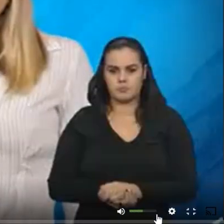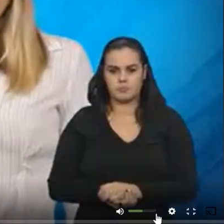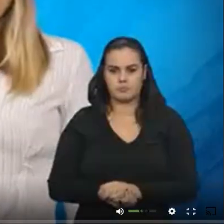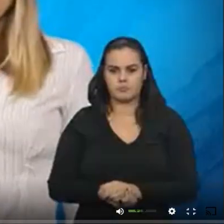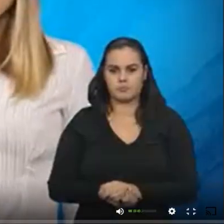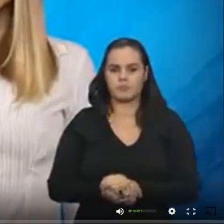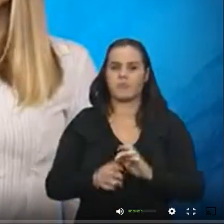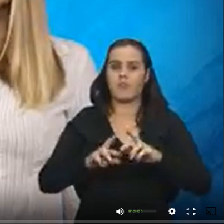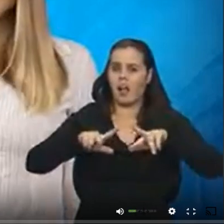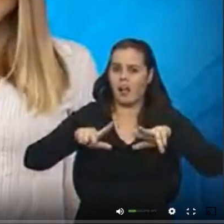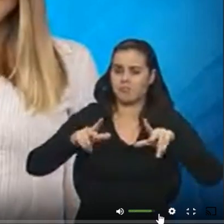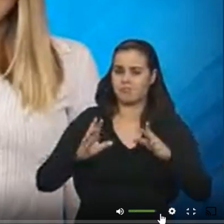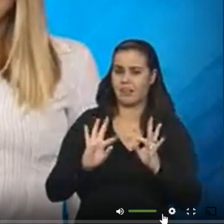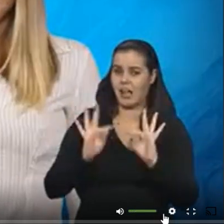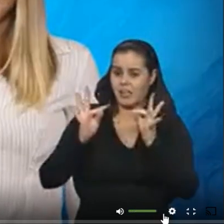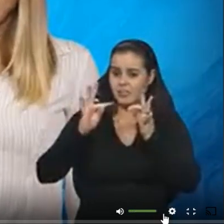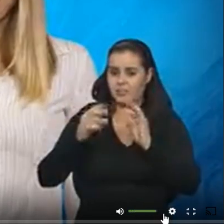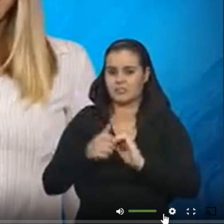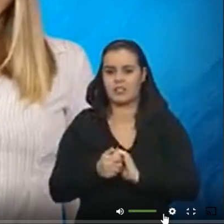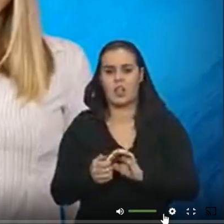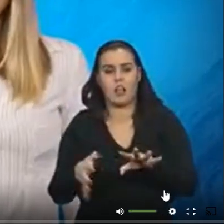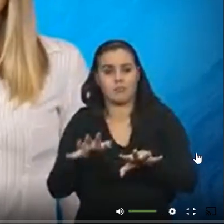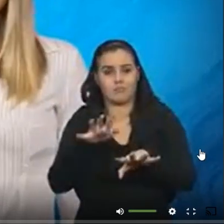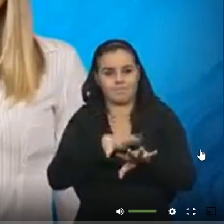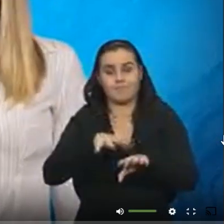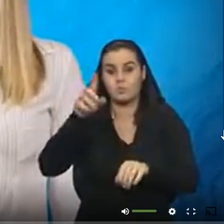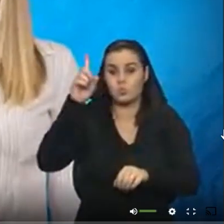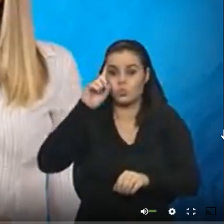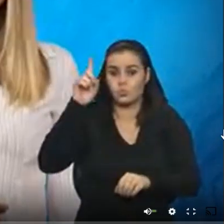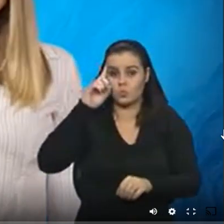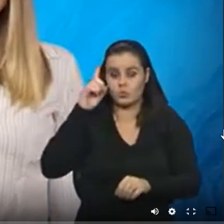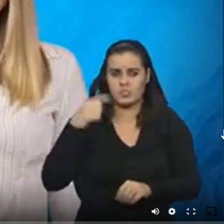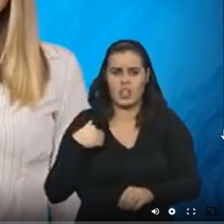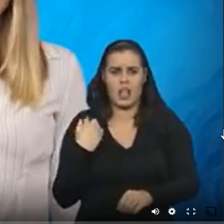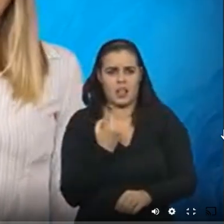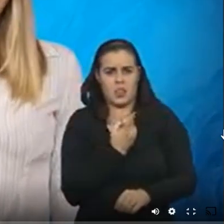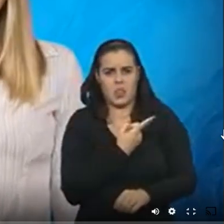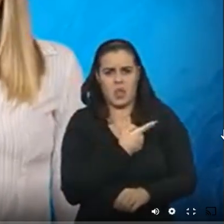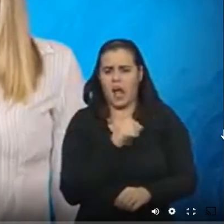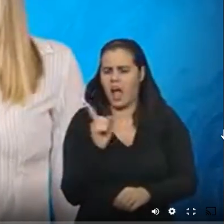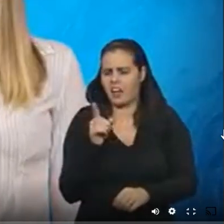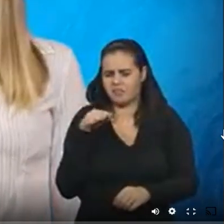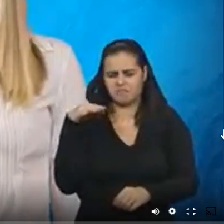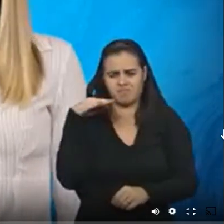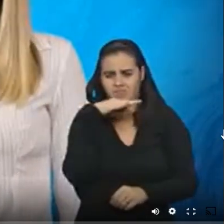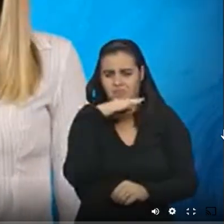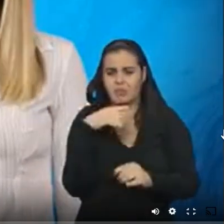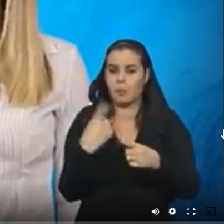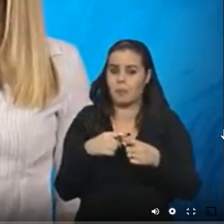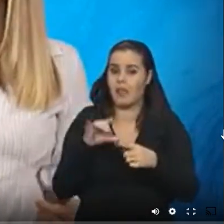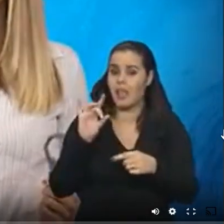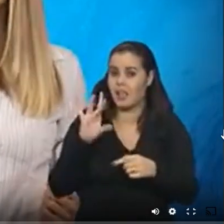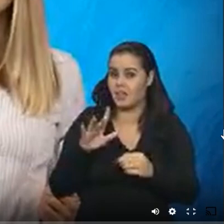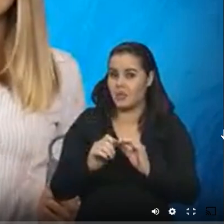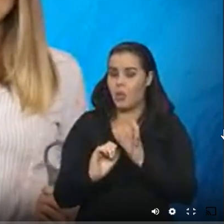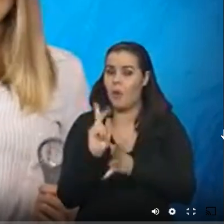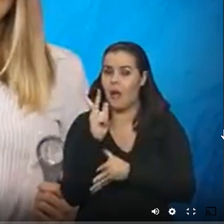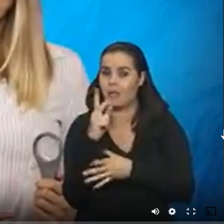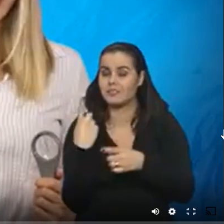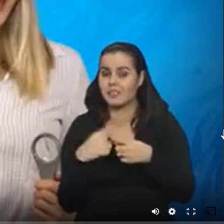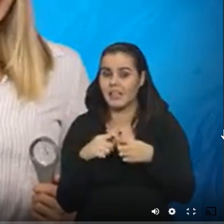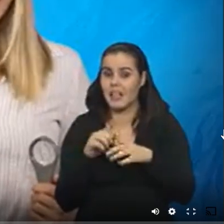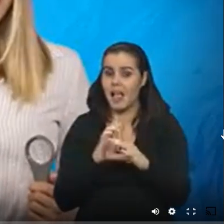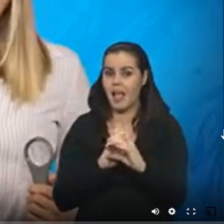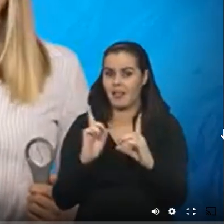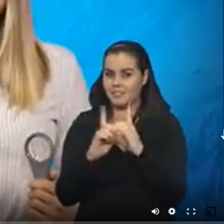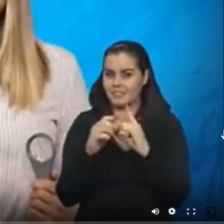Muitas tecnologias estão tão incorporadas no nosso dia a dia que nem damos conta de que elas só estão presentes graças aos avanços